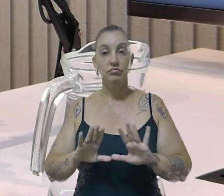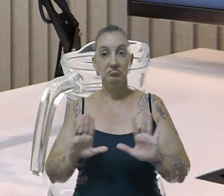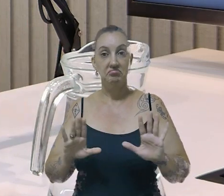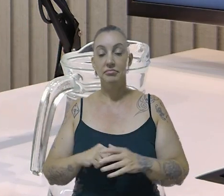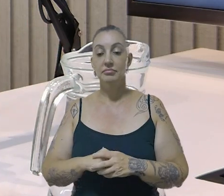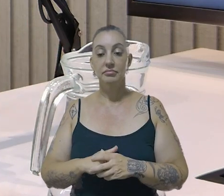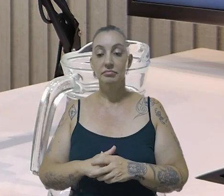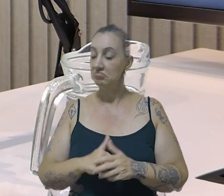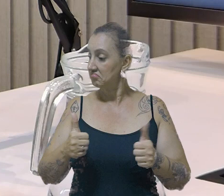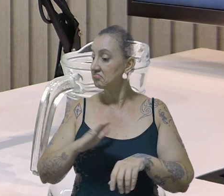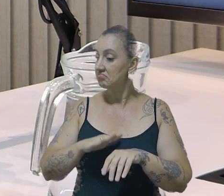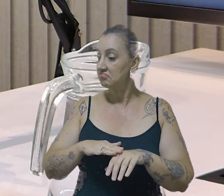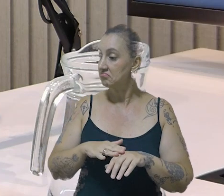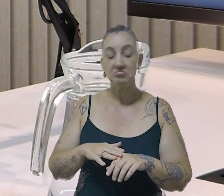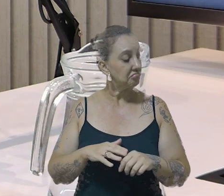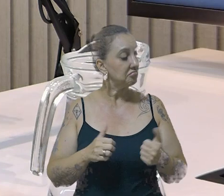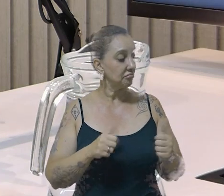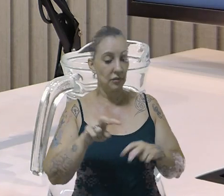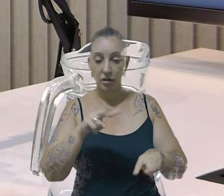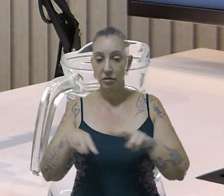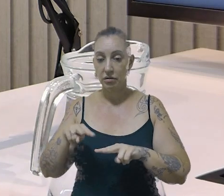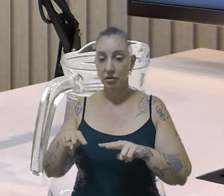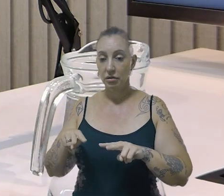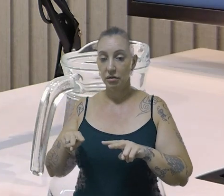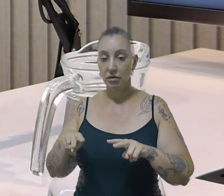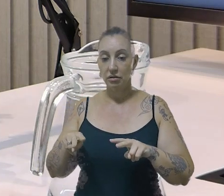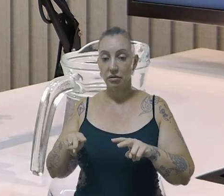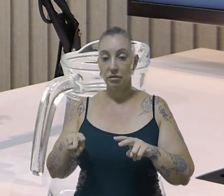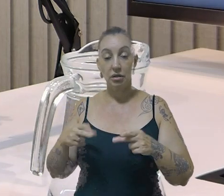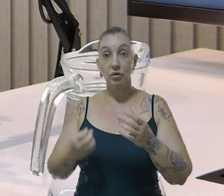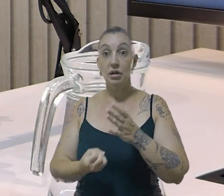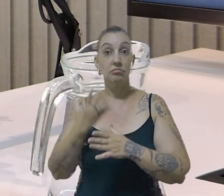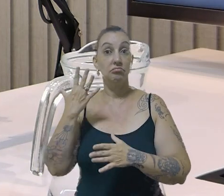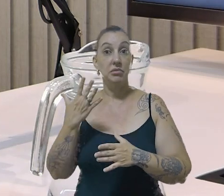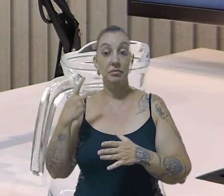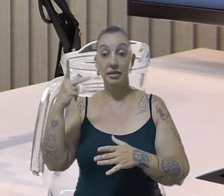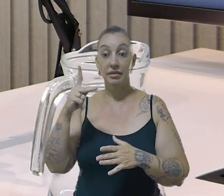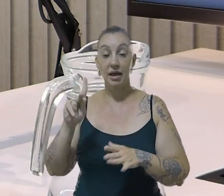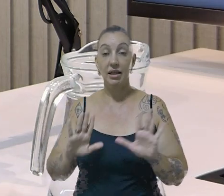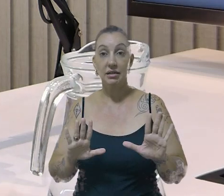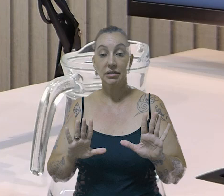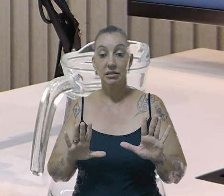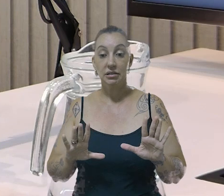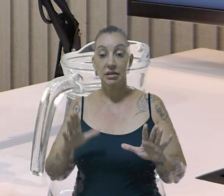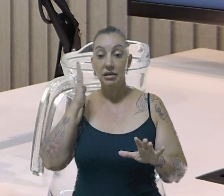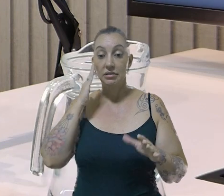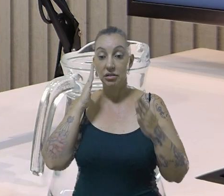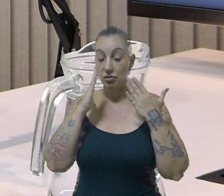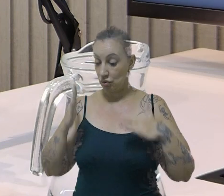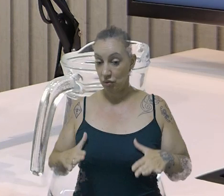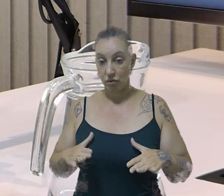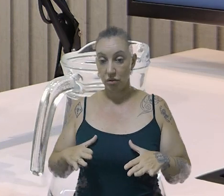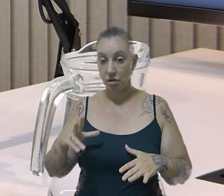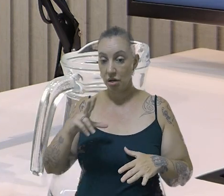aí eles fizeram reconhecimento de palco play como se fosse estreia assim a primeira vez deles assim então é um domínio do corpo que eu fiquei tipo